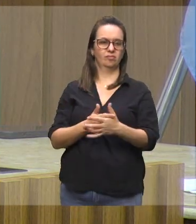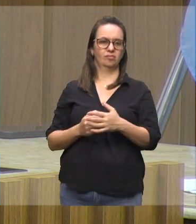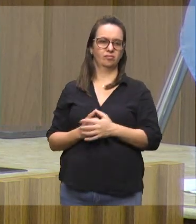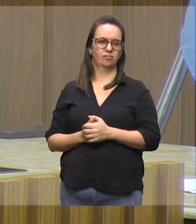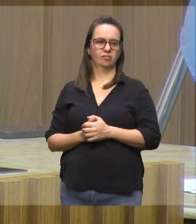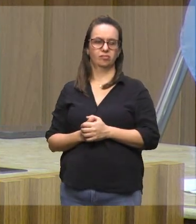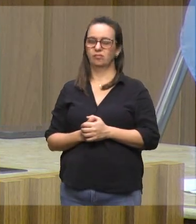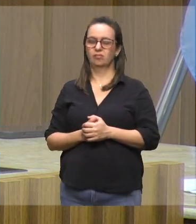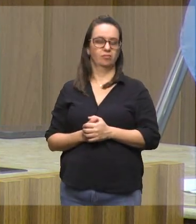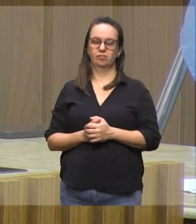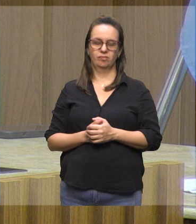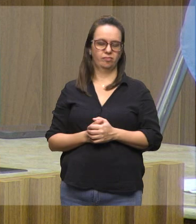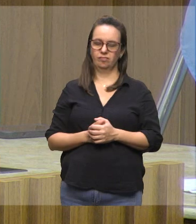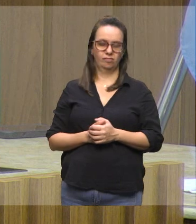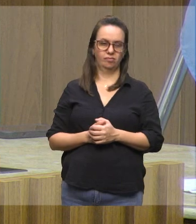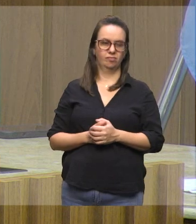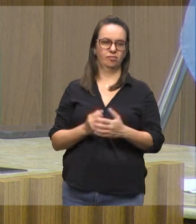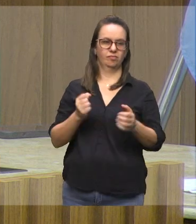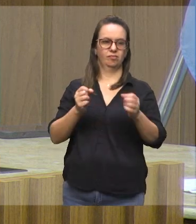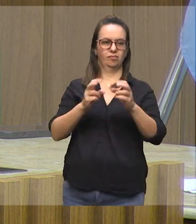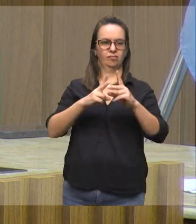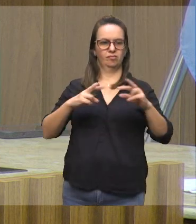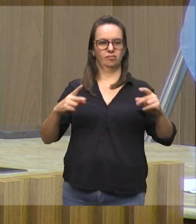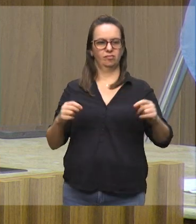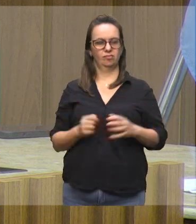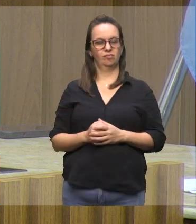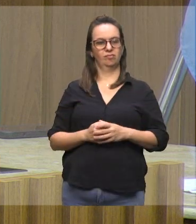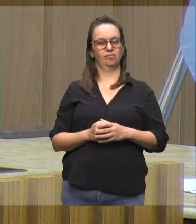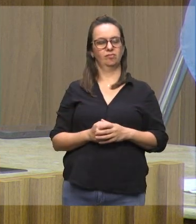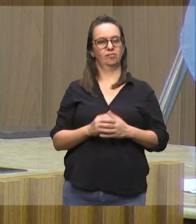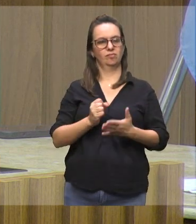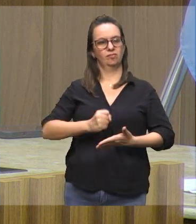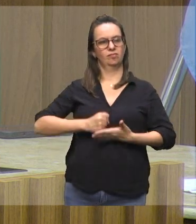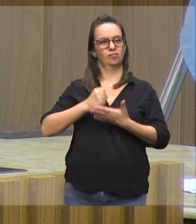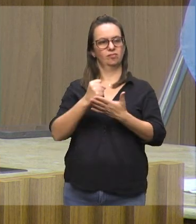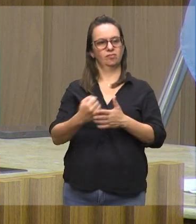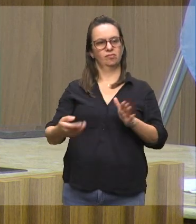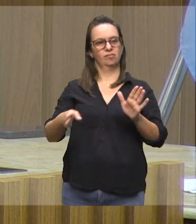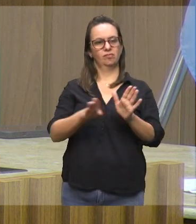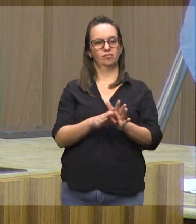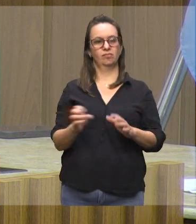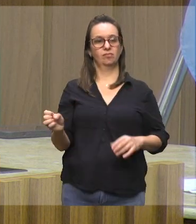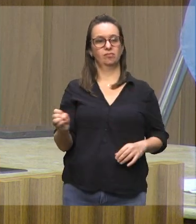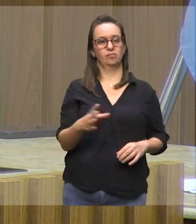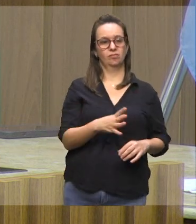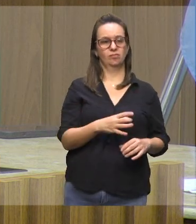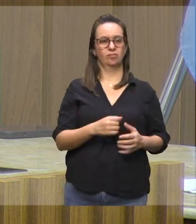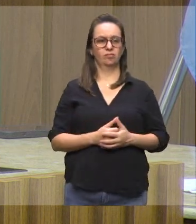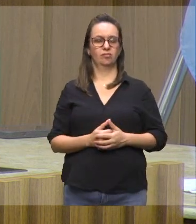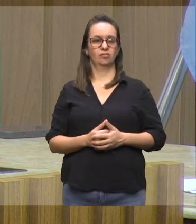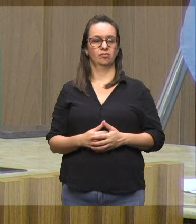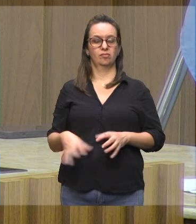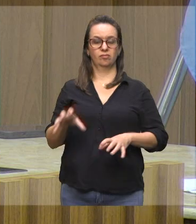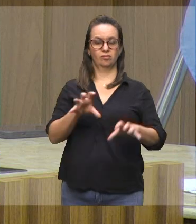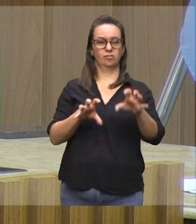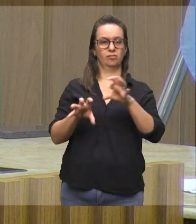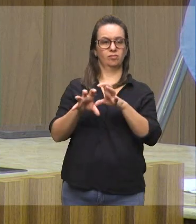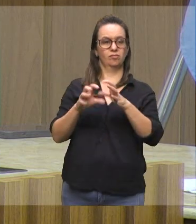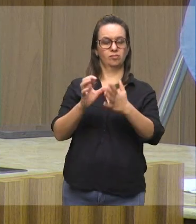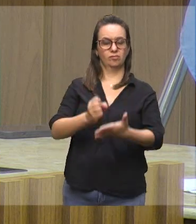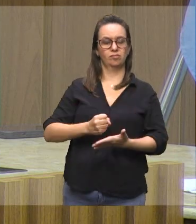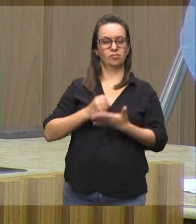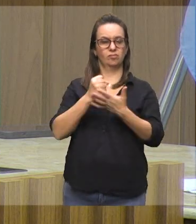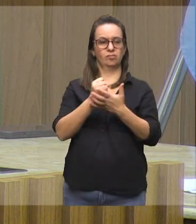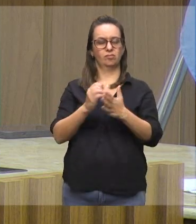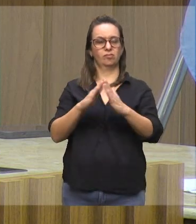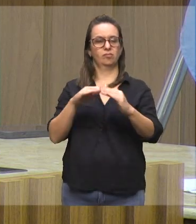enfim. Mas isso vem trazer uma nova perspectiva e corroborar com tudo aquilo que as escolas do nosso município